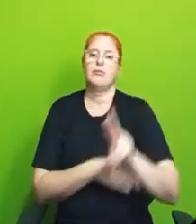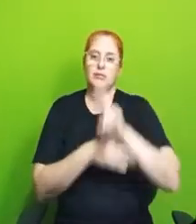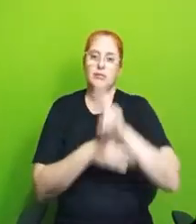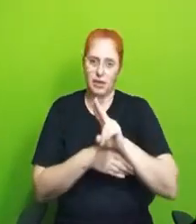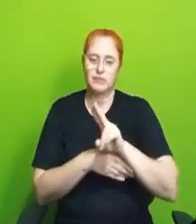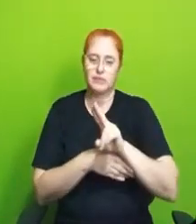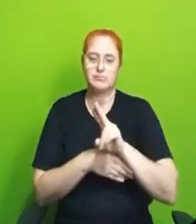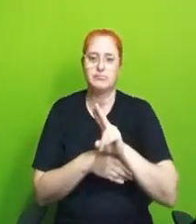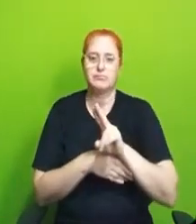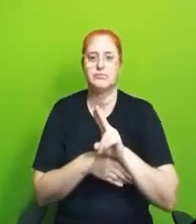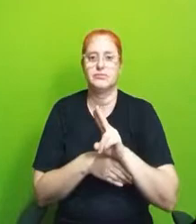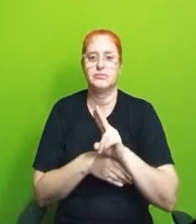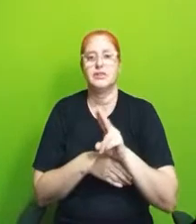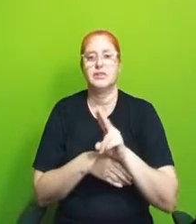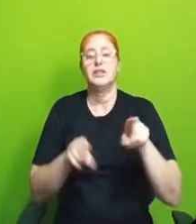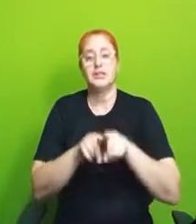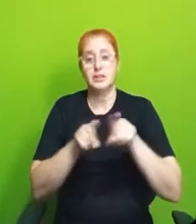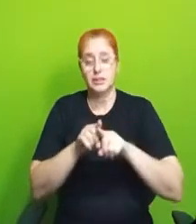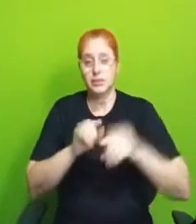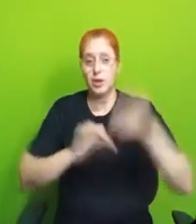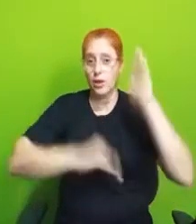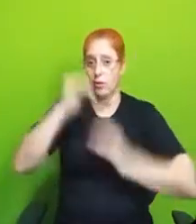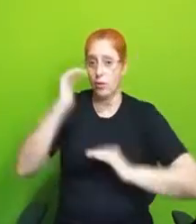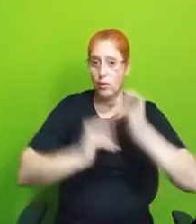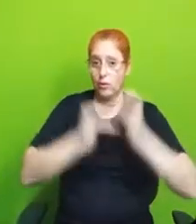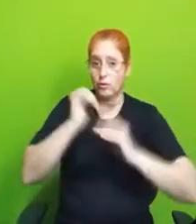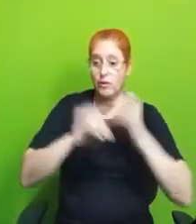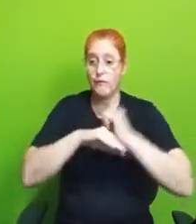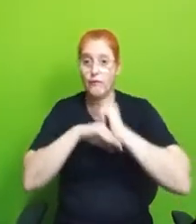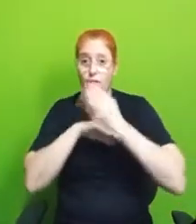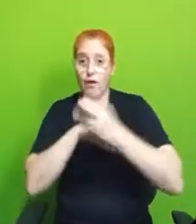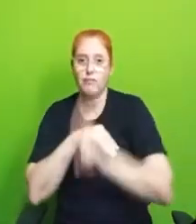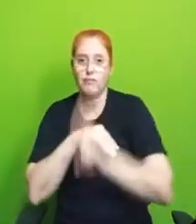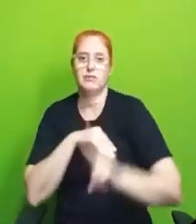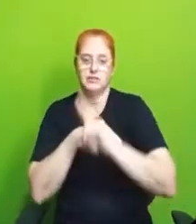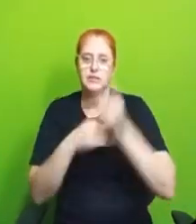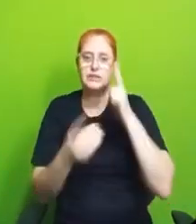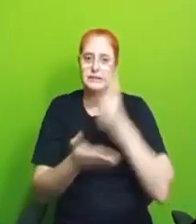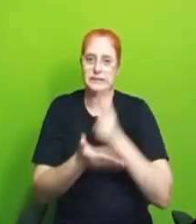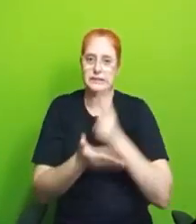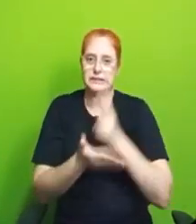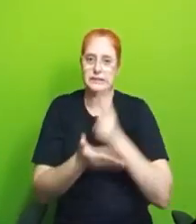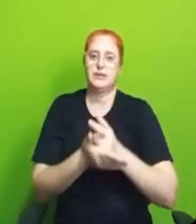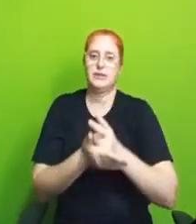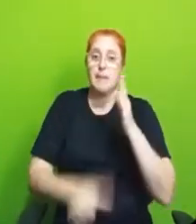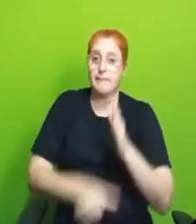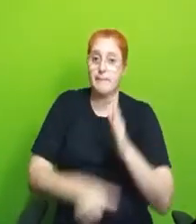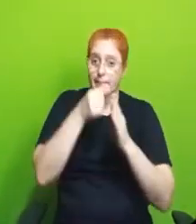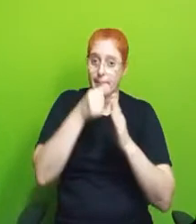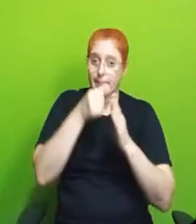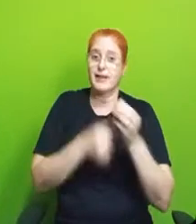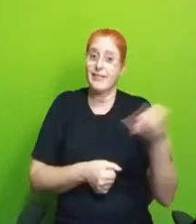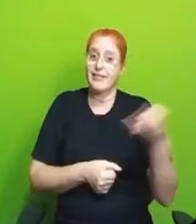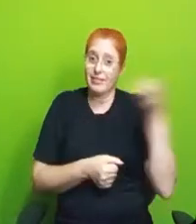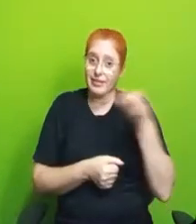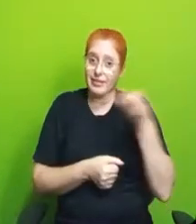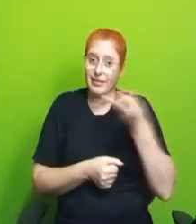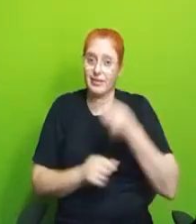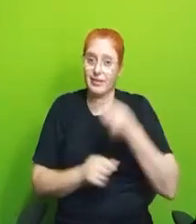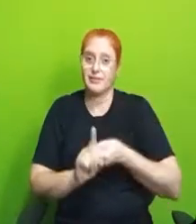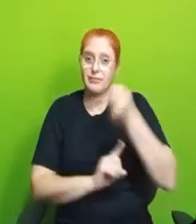constrói fora da universidade. Então, toda primeira terça-feira do mês, a gente tem uma convidada diferente